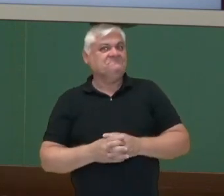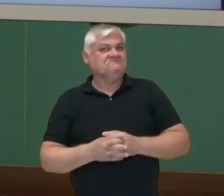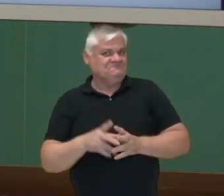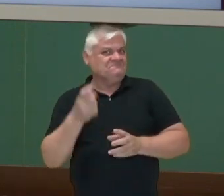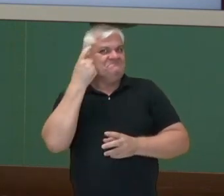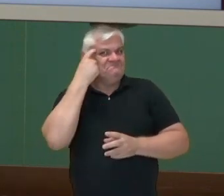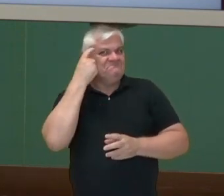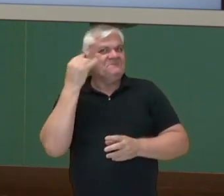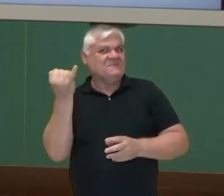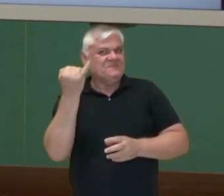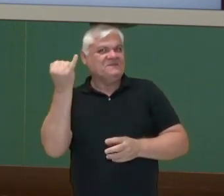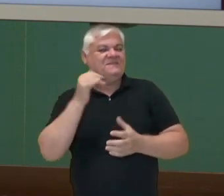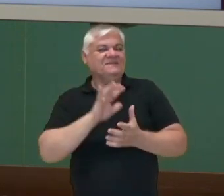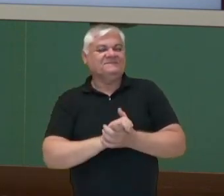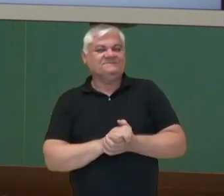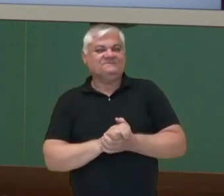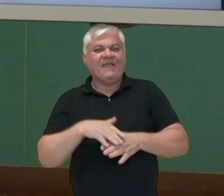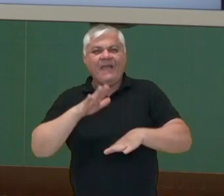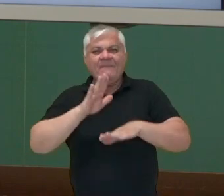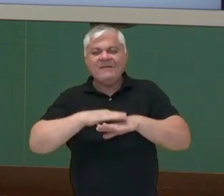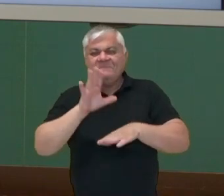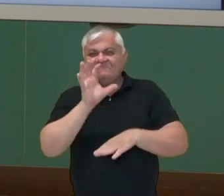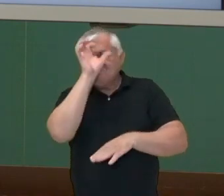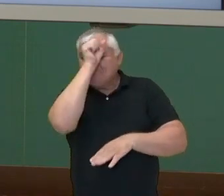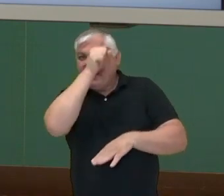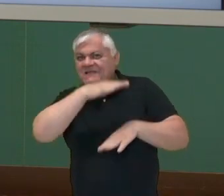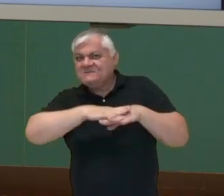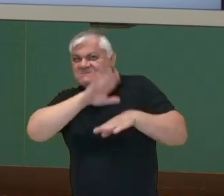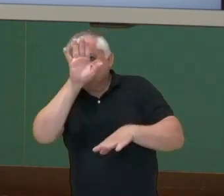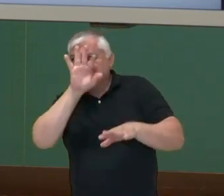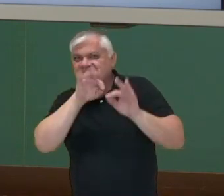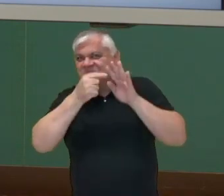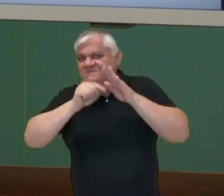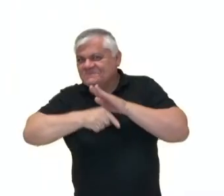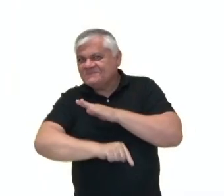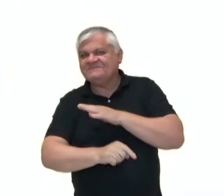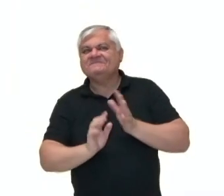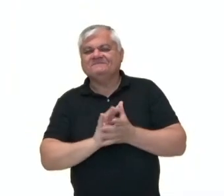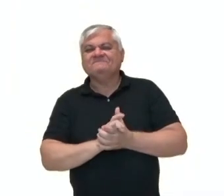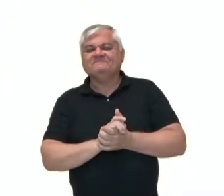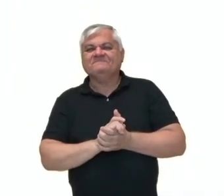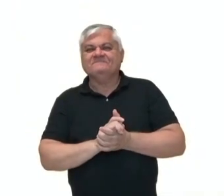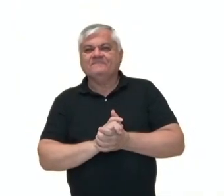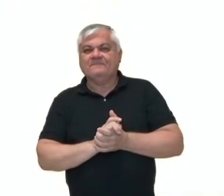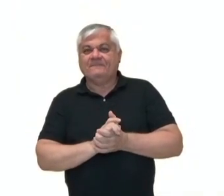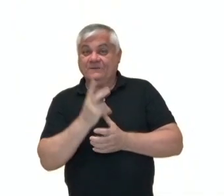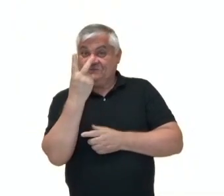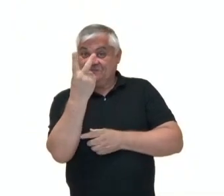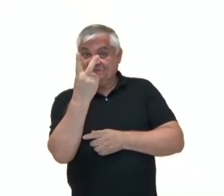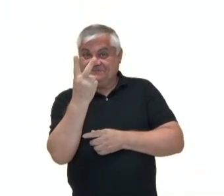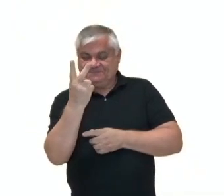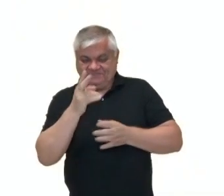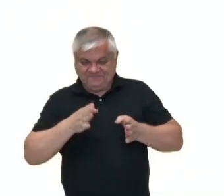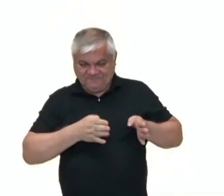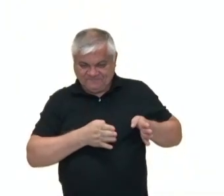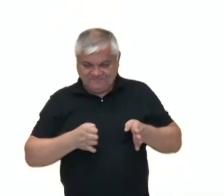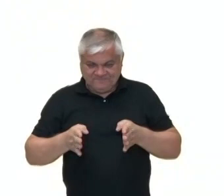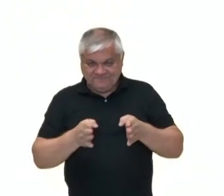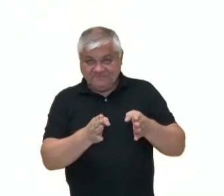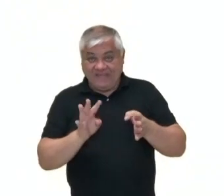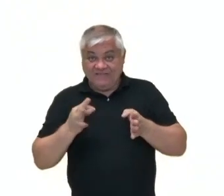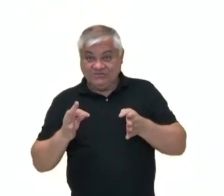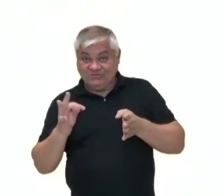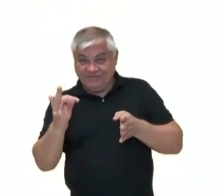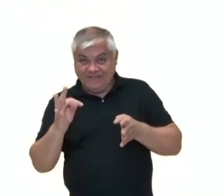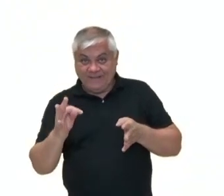pensar a respeito. E vamos aprender um pouquinho mais em relação a isso, né? A hidrovia Tietê-Paraná, ela está